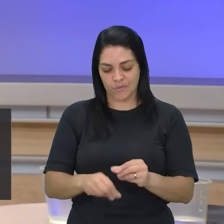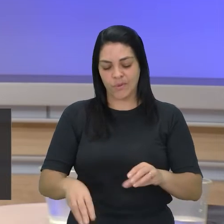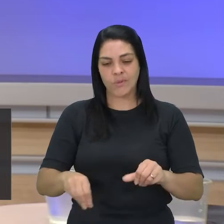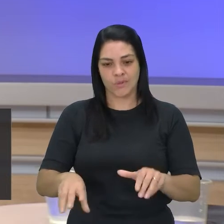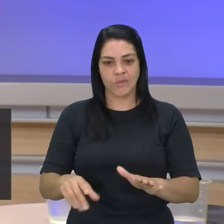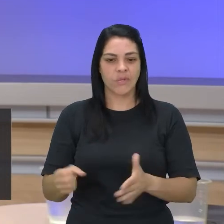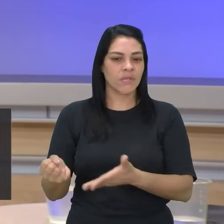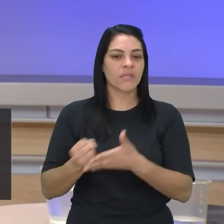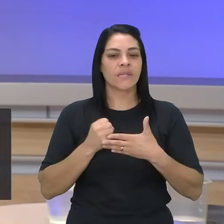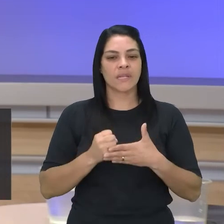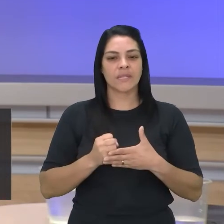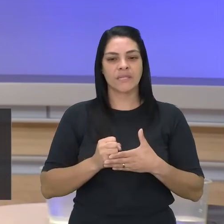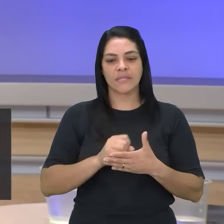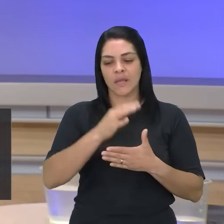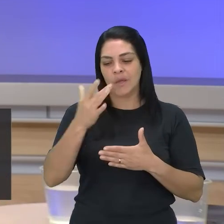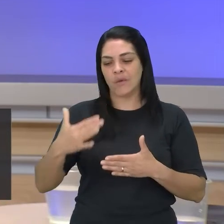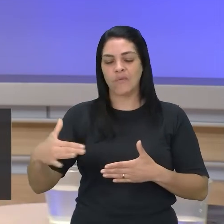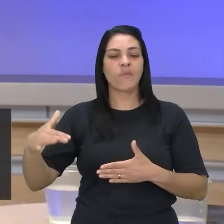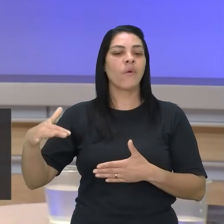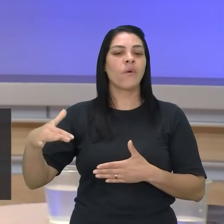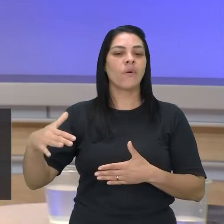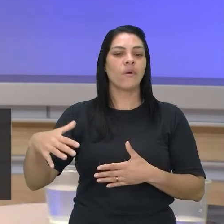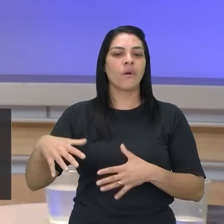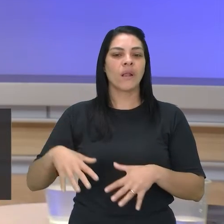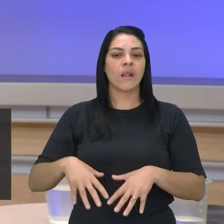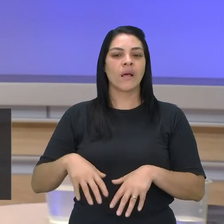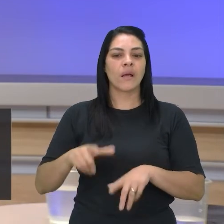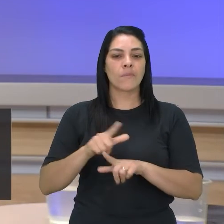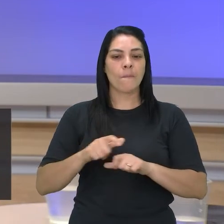trazer folhas secas, né, por trazer